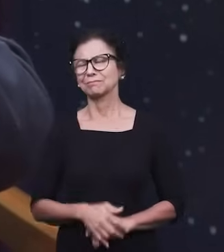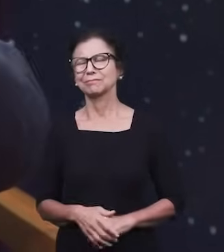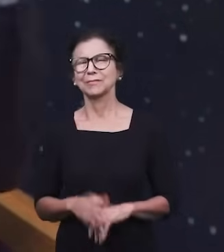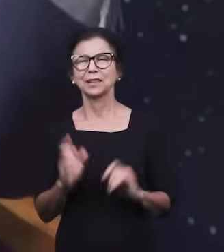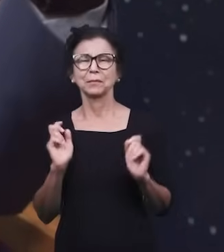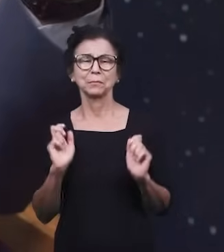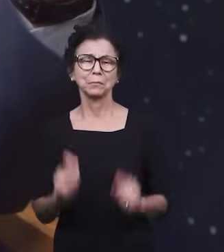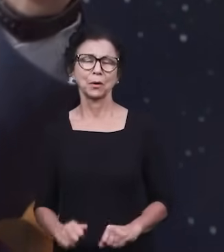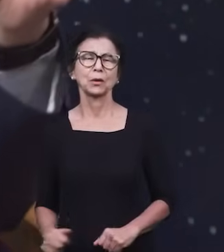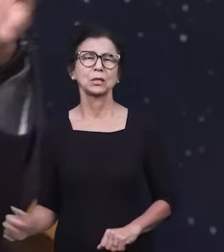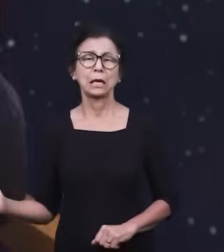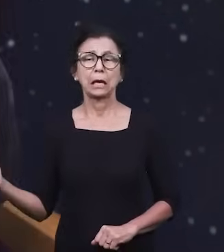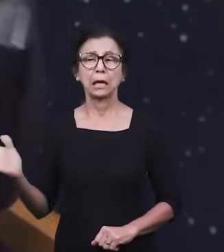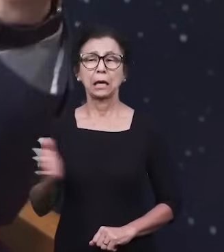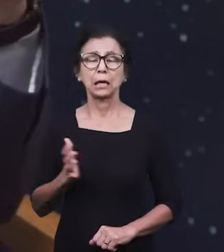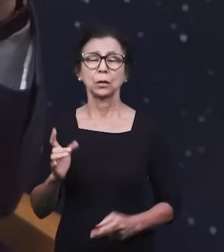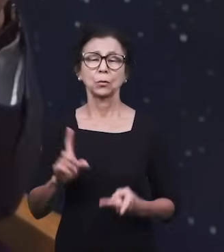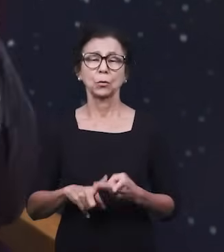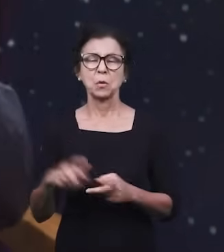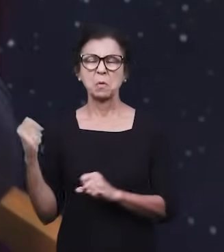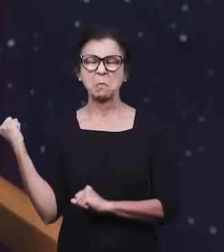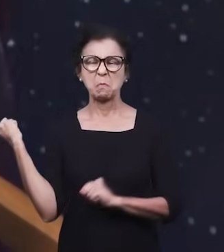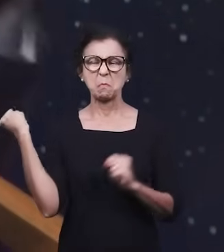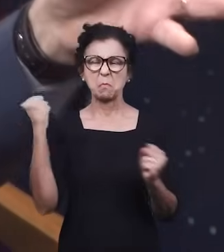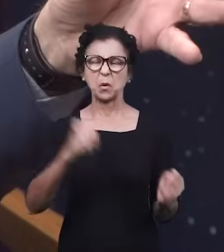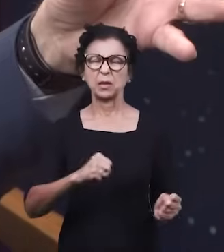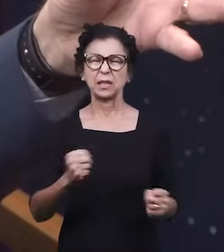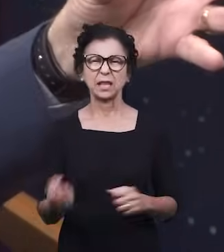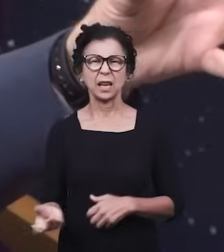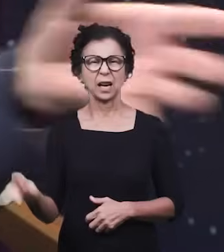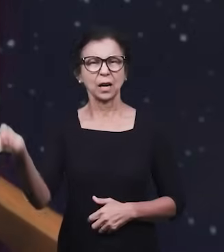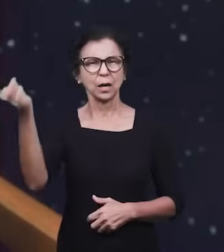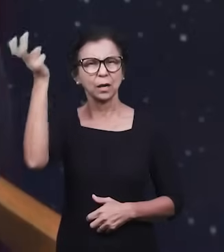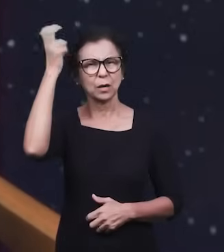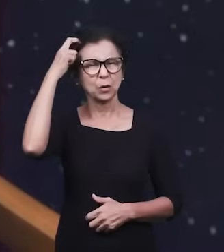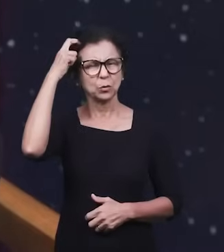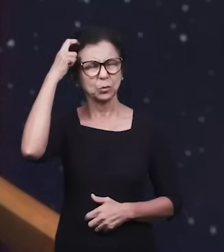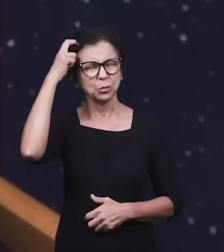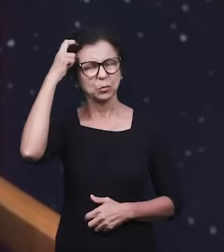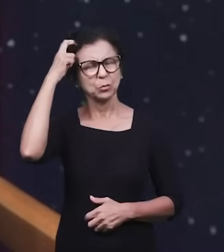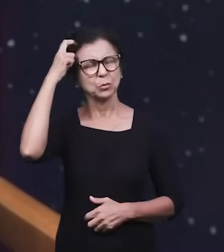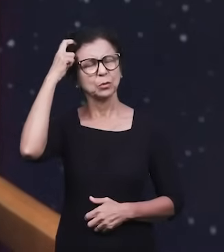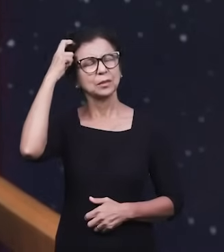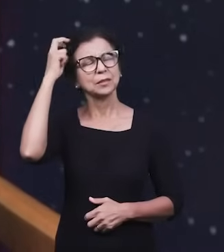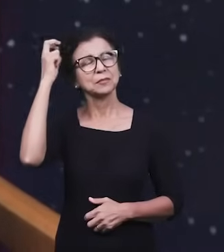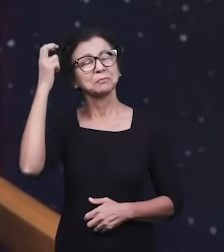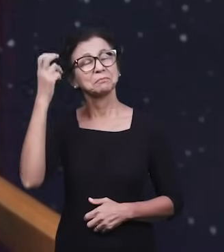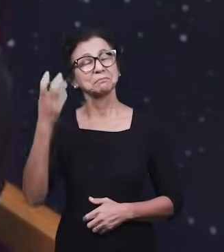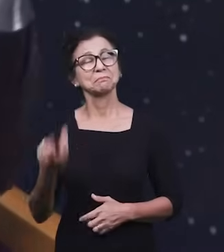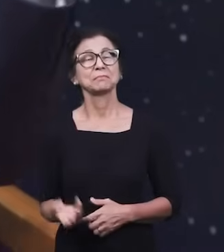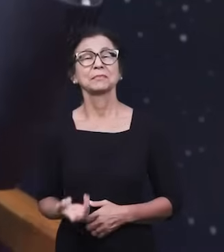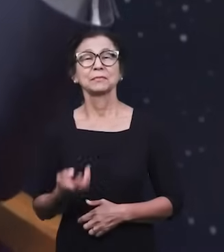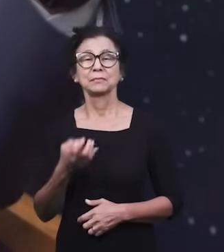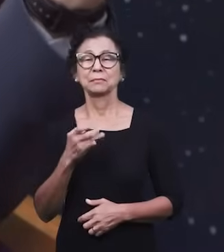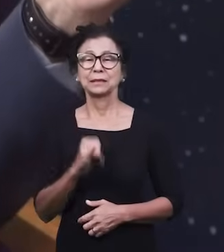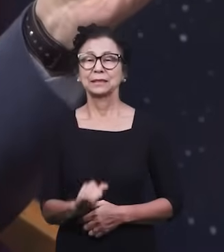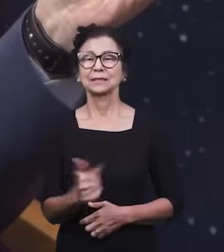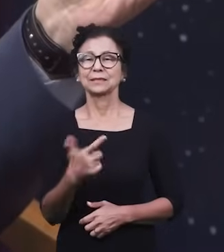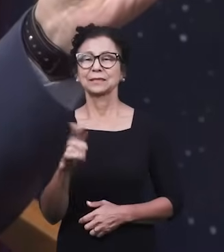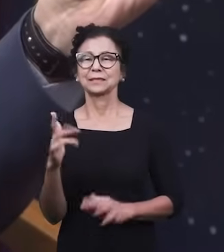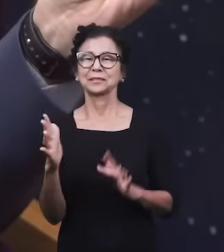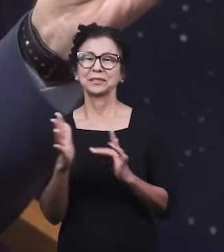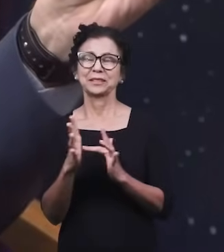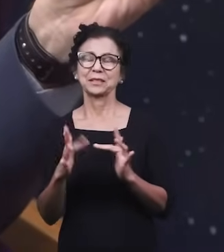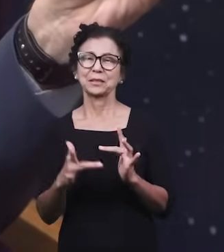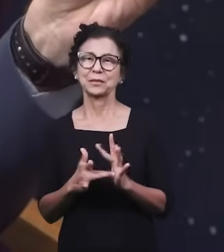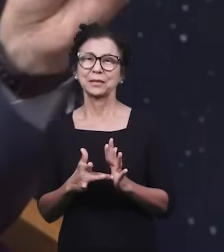possuir bens, poder, cultura, ele pode possuir muita coisa, mas se não tem a